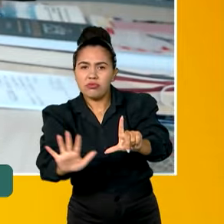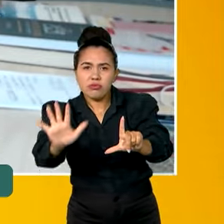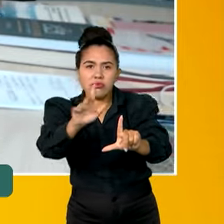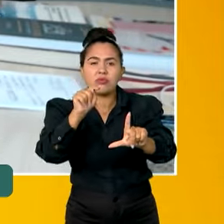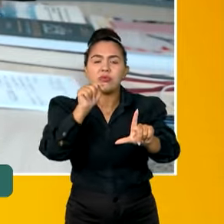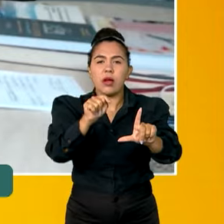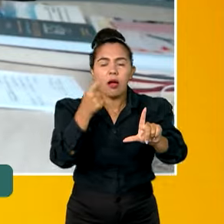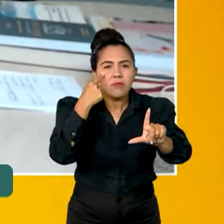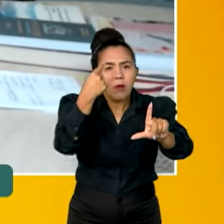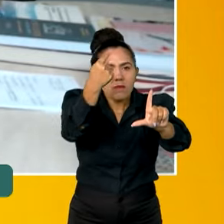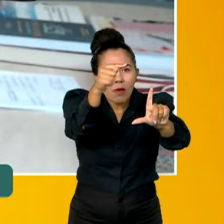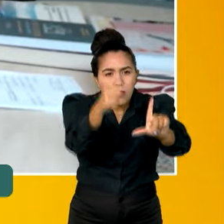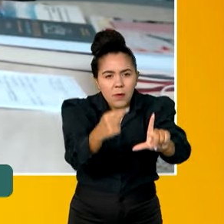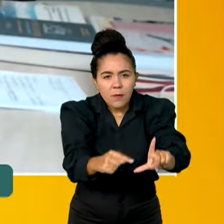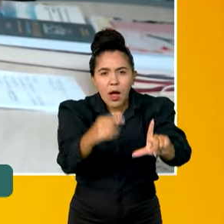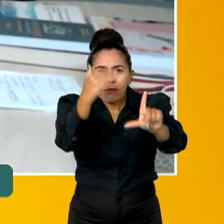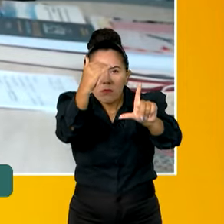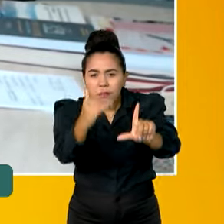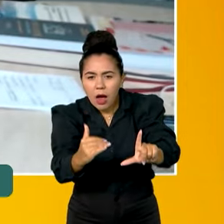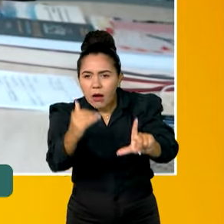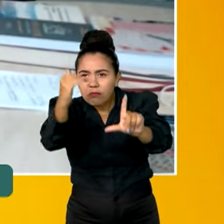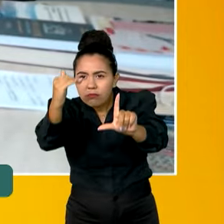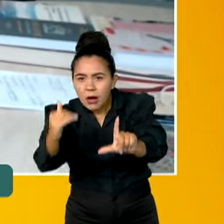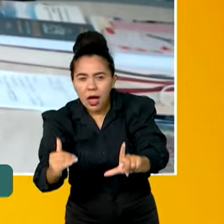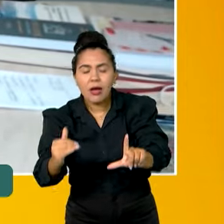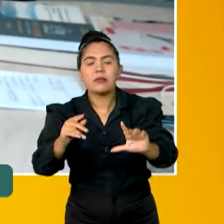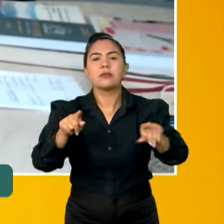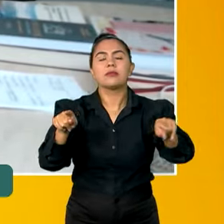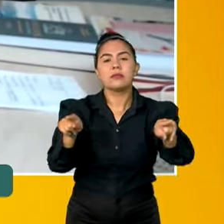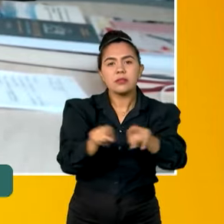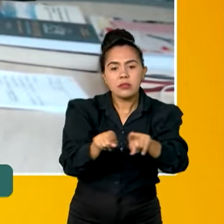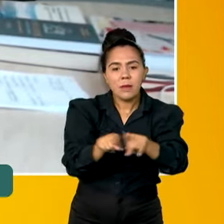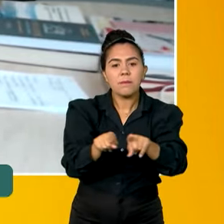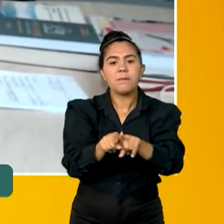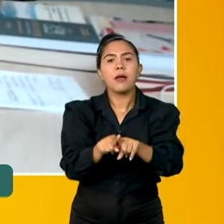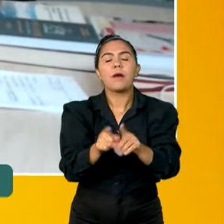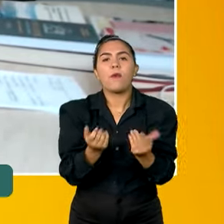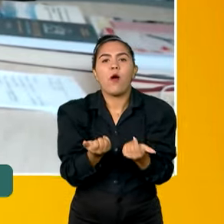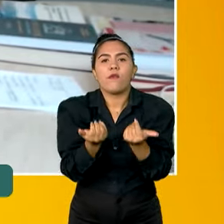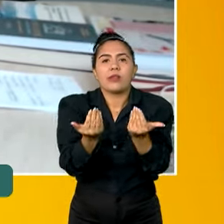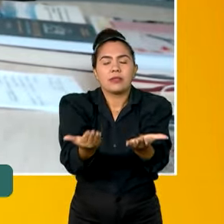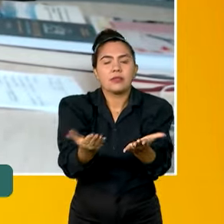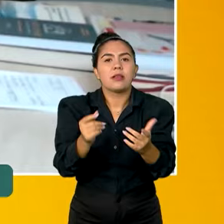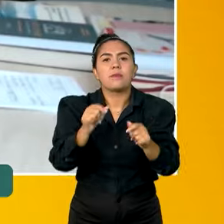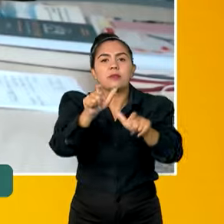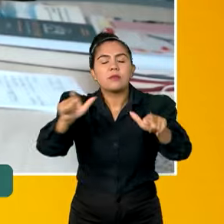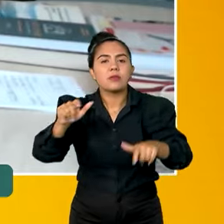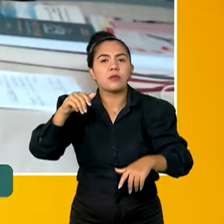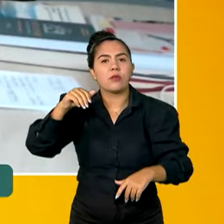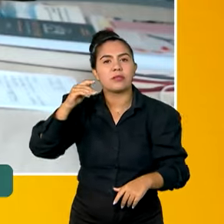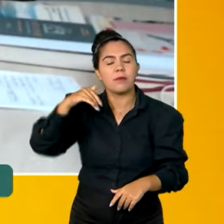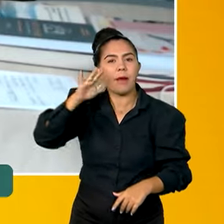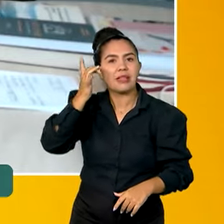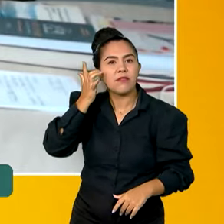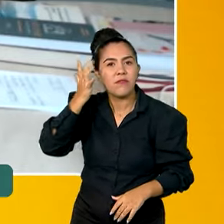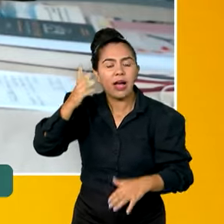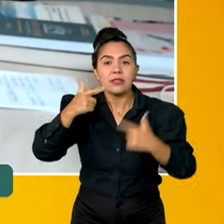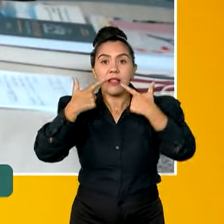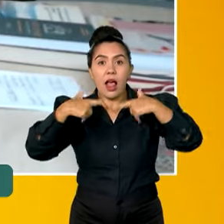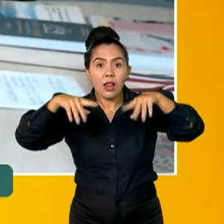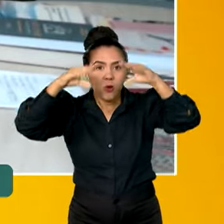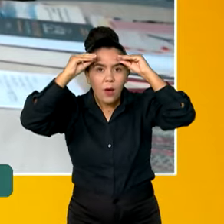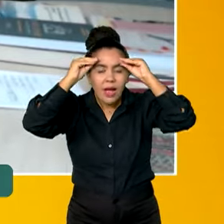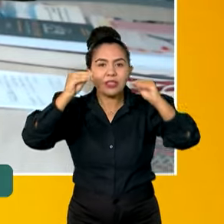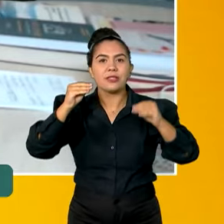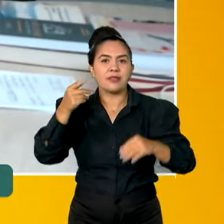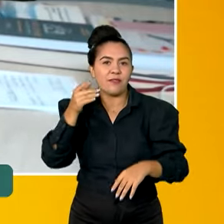de bases que foram disponibilizadas, como também da facilitação de navegação, linguagem cidadã. Nós